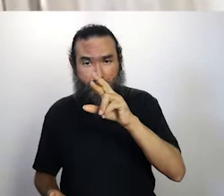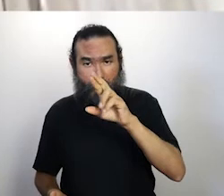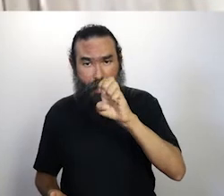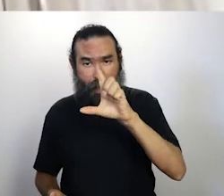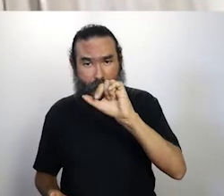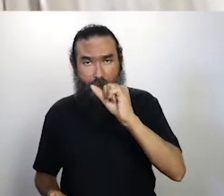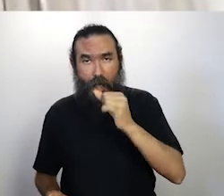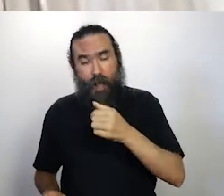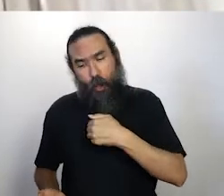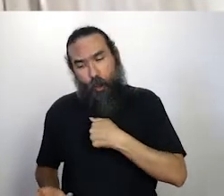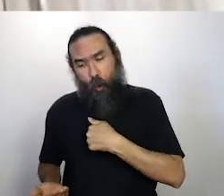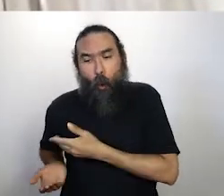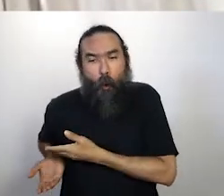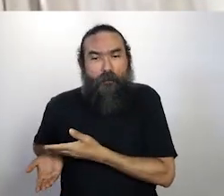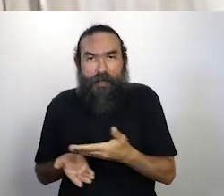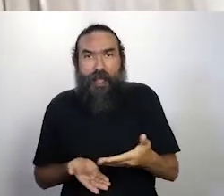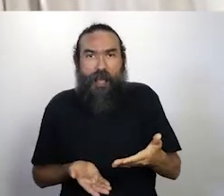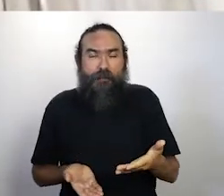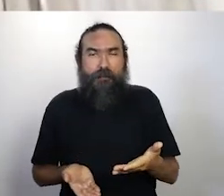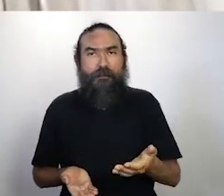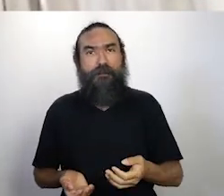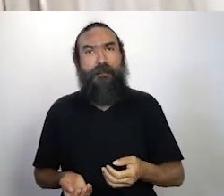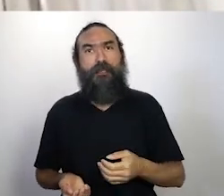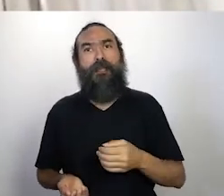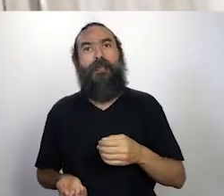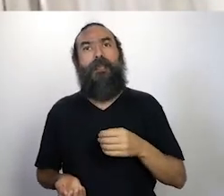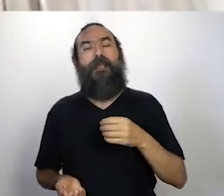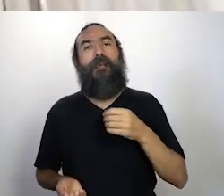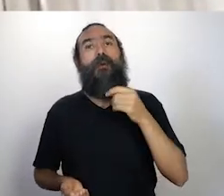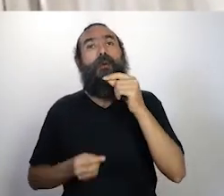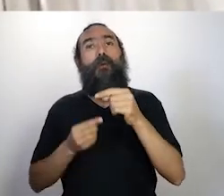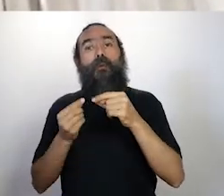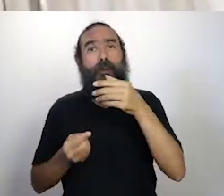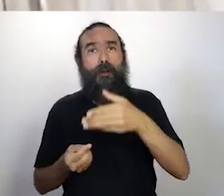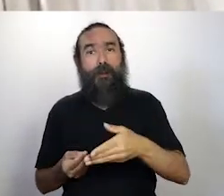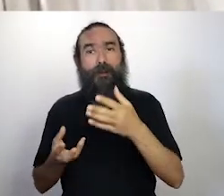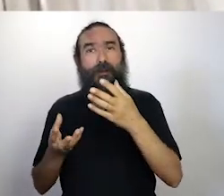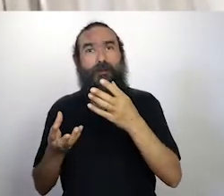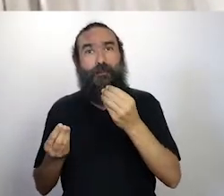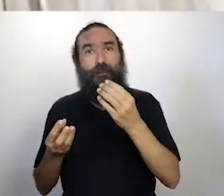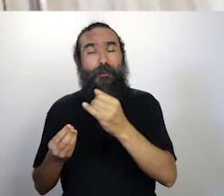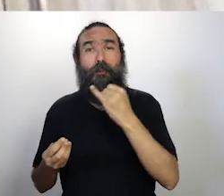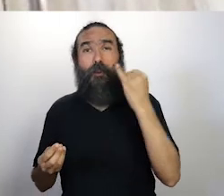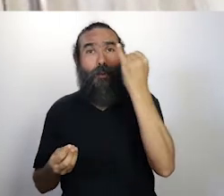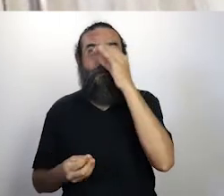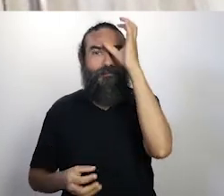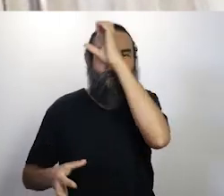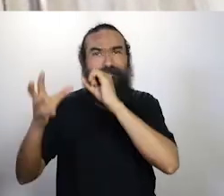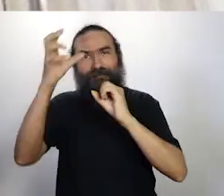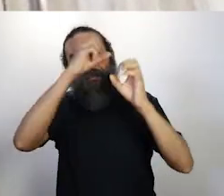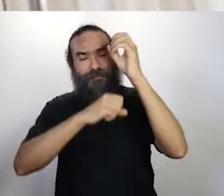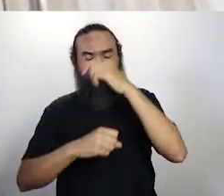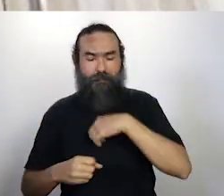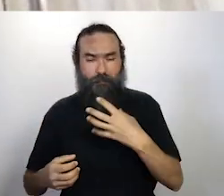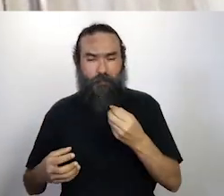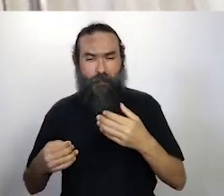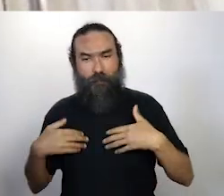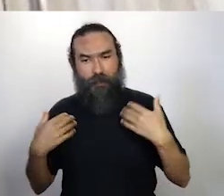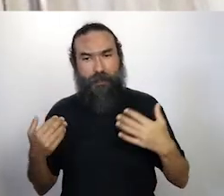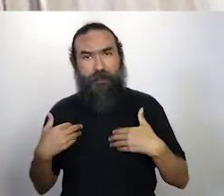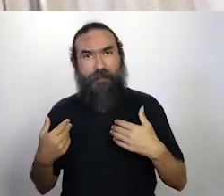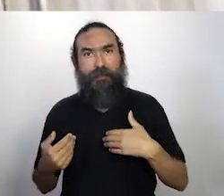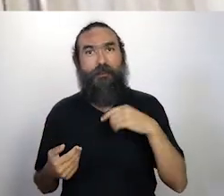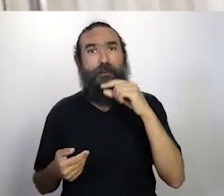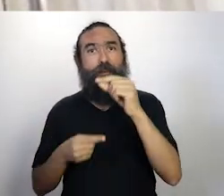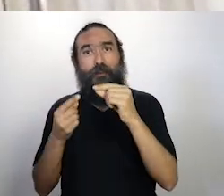todas que partilham com a gente desse momento muito rico em aprendizado. Estou muito feliz, principalmente pelas falas que eu já escutei